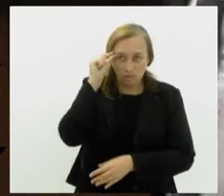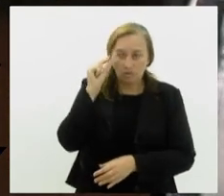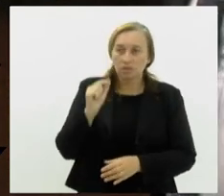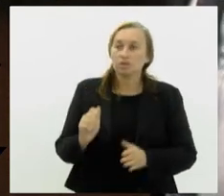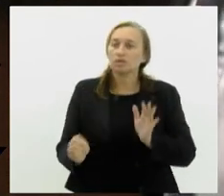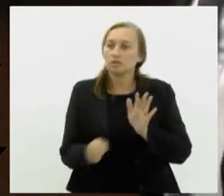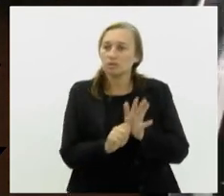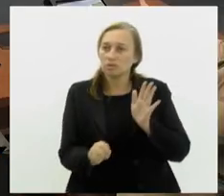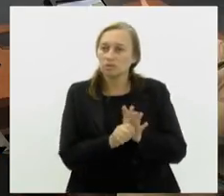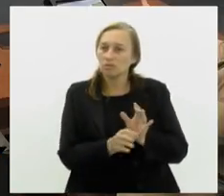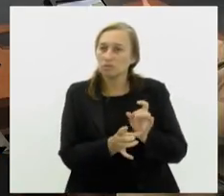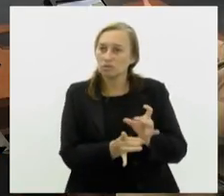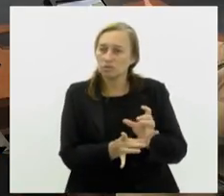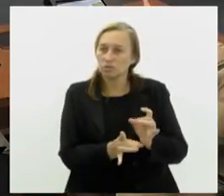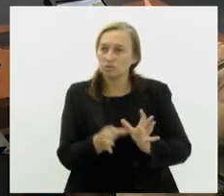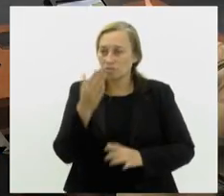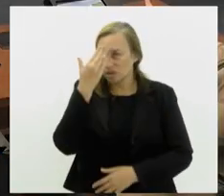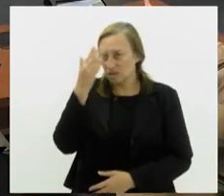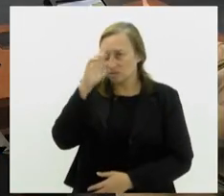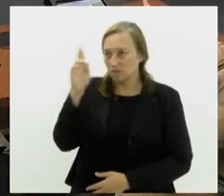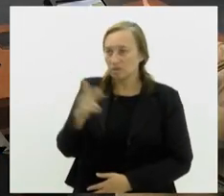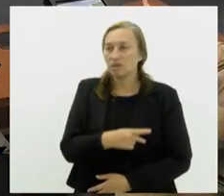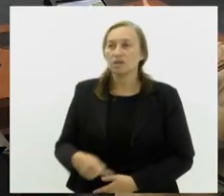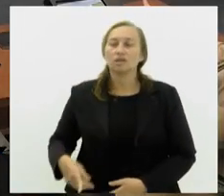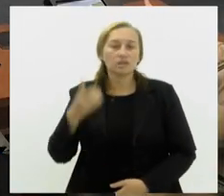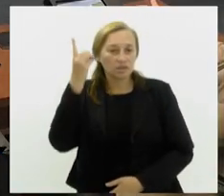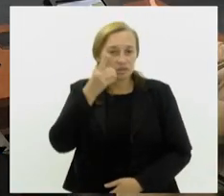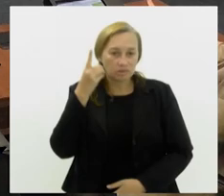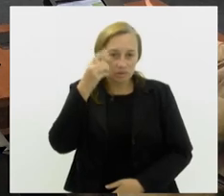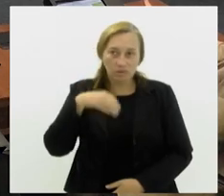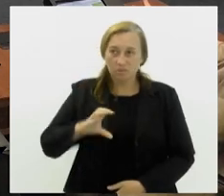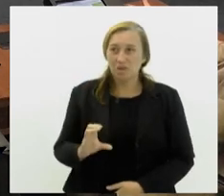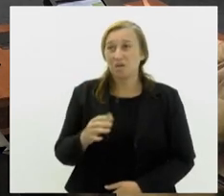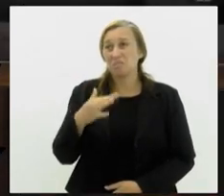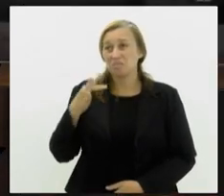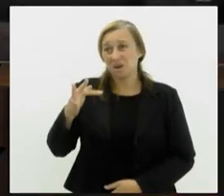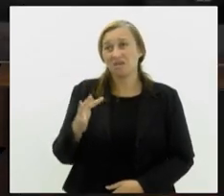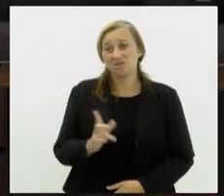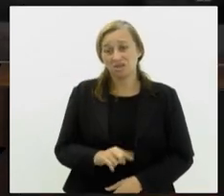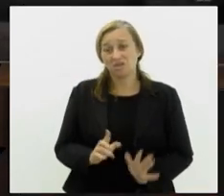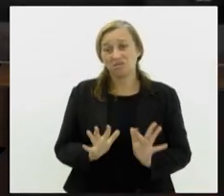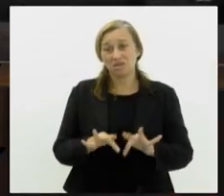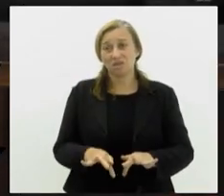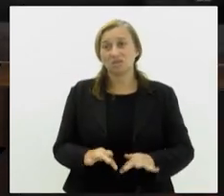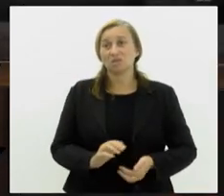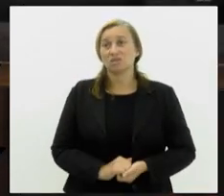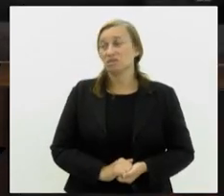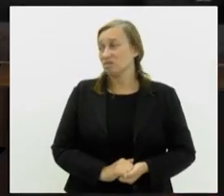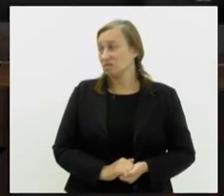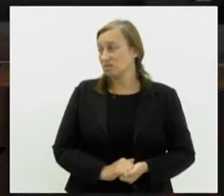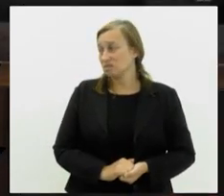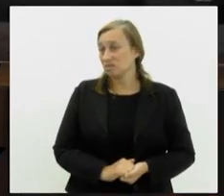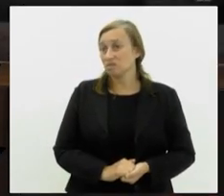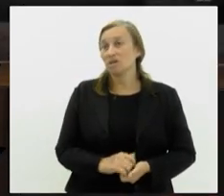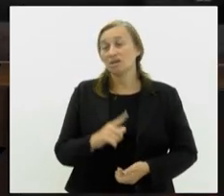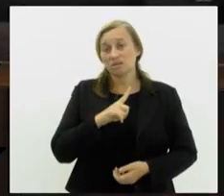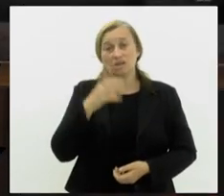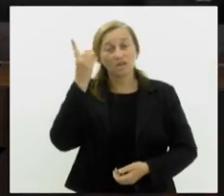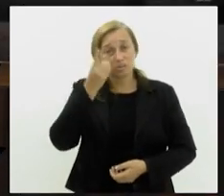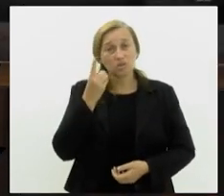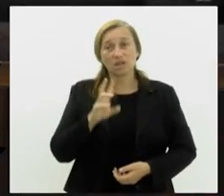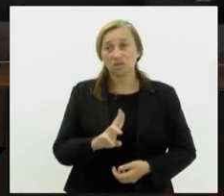presidente. Deputado Carlos, em brevidade, que o expediente já terminou e tem... Eu sei, mas deixa eu deputados dizer... Deputados